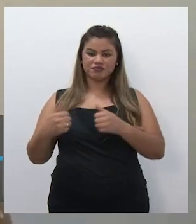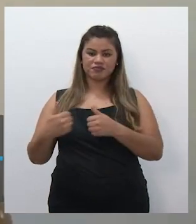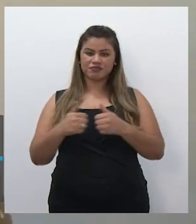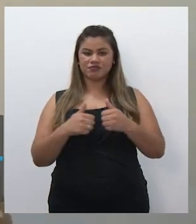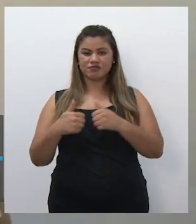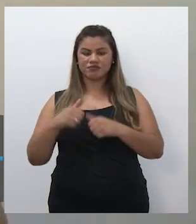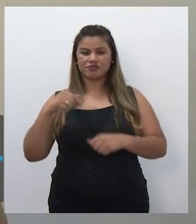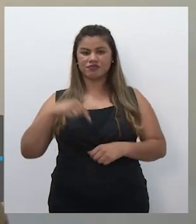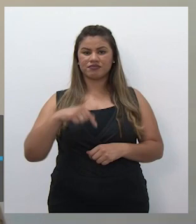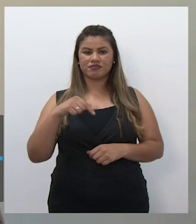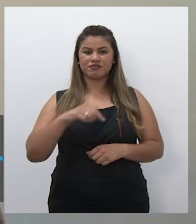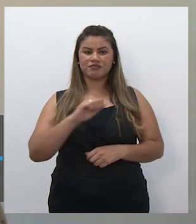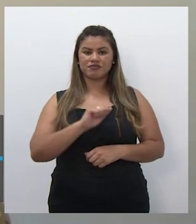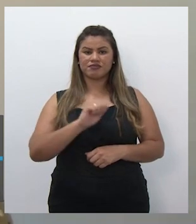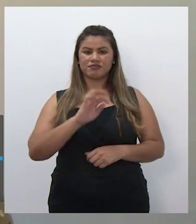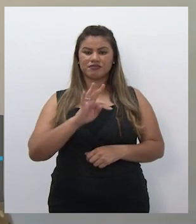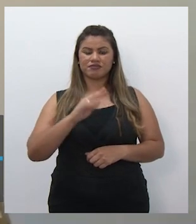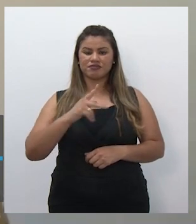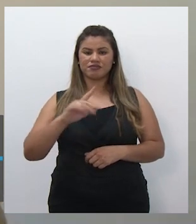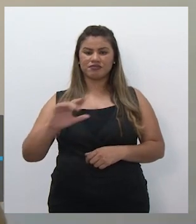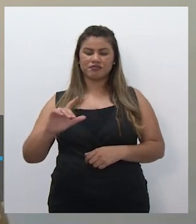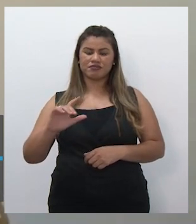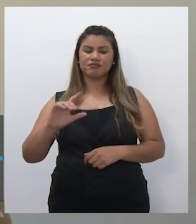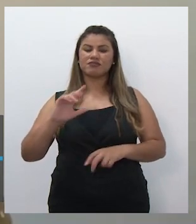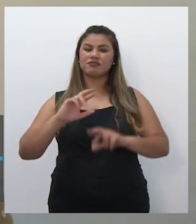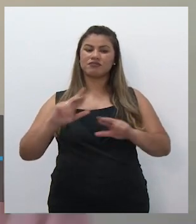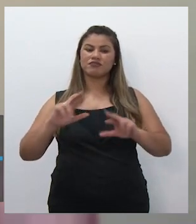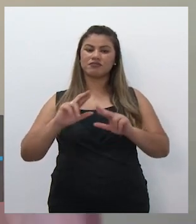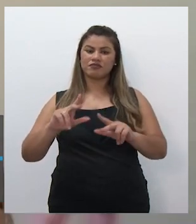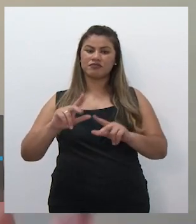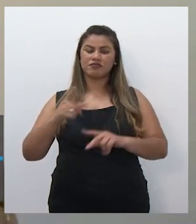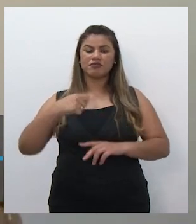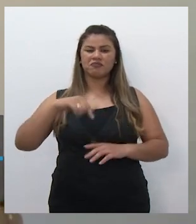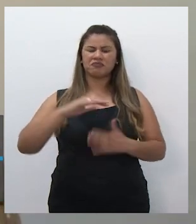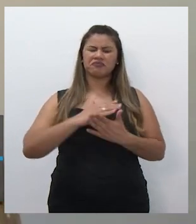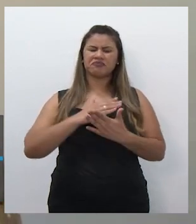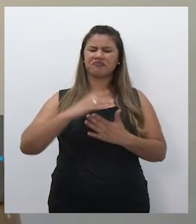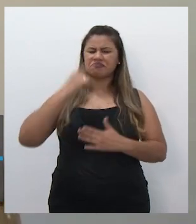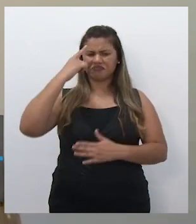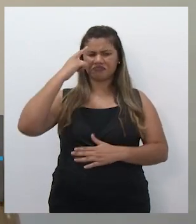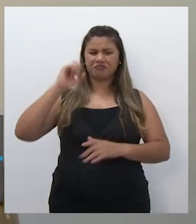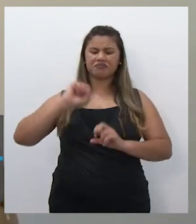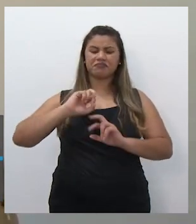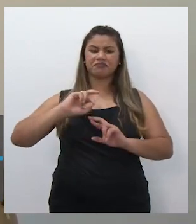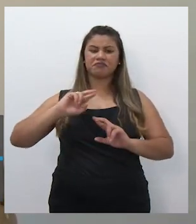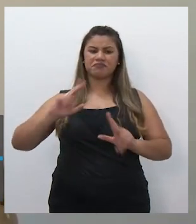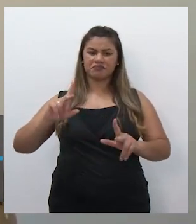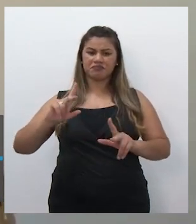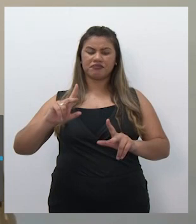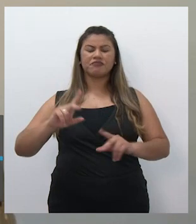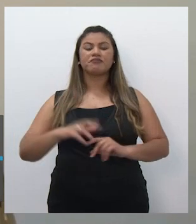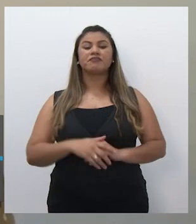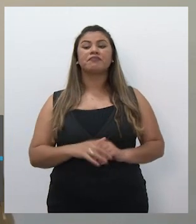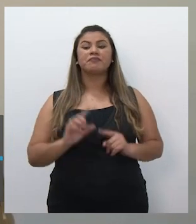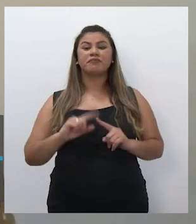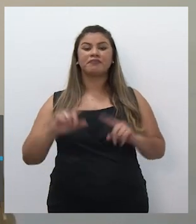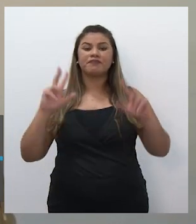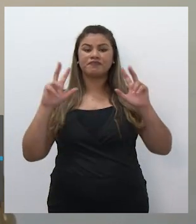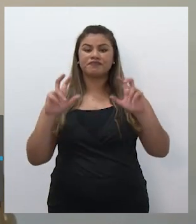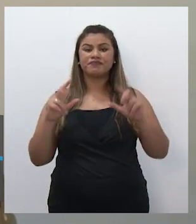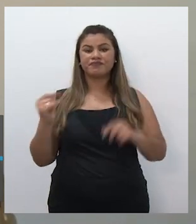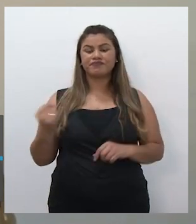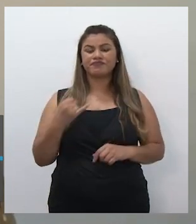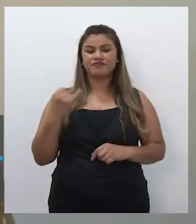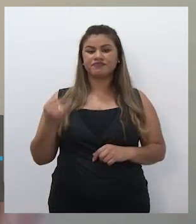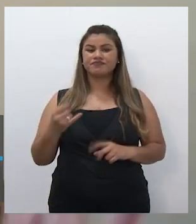nesse ATPC diferente, né, que alguns podem estar estranhando, mas assim, é um assunto bem importante. Como a